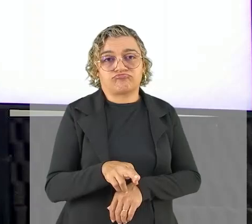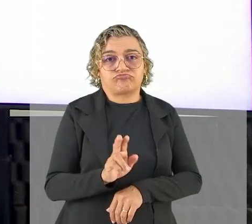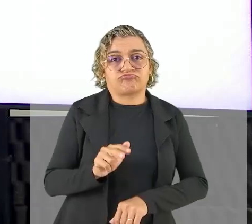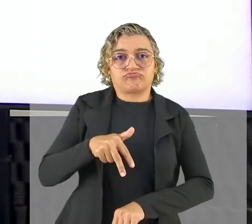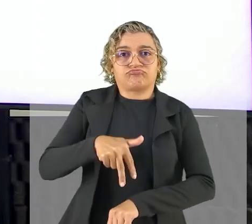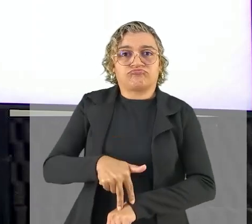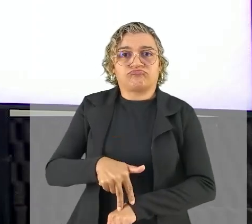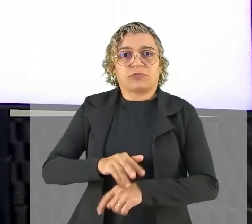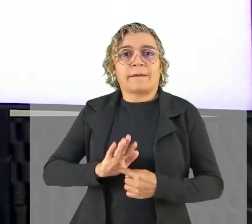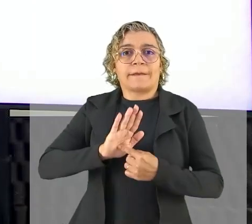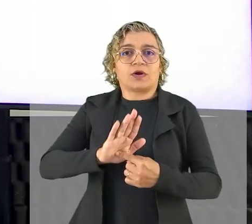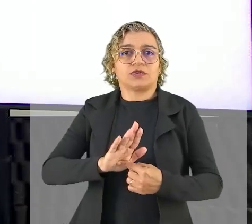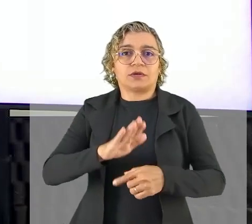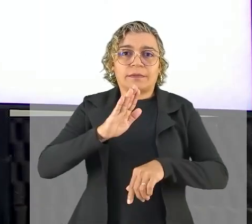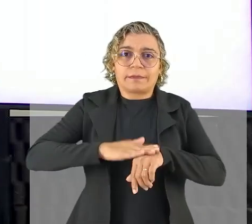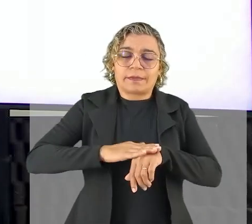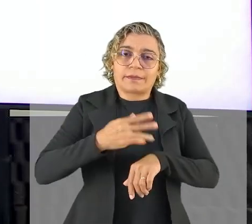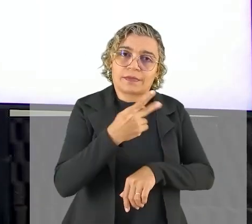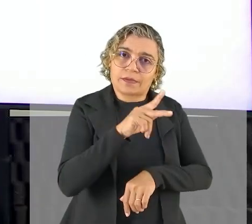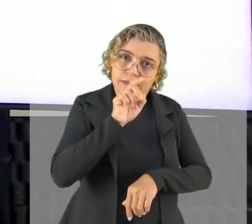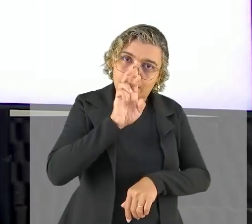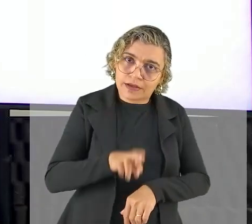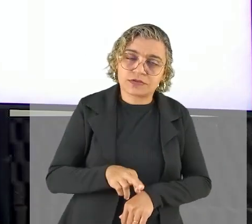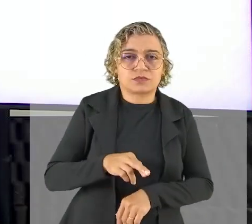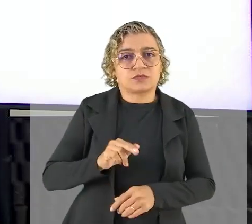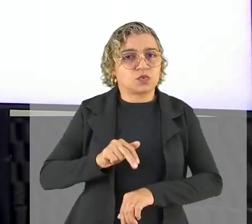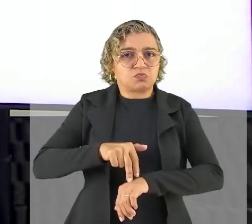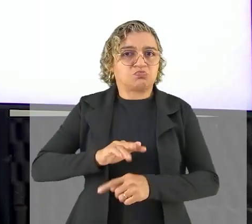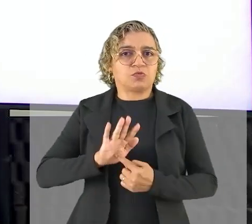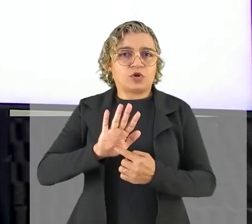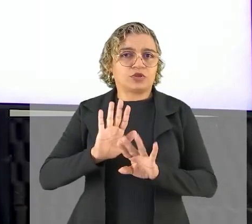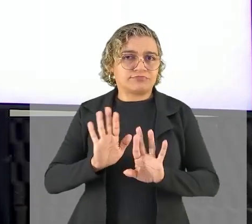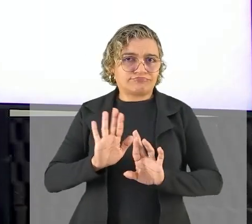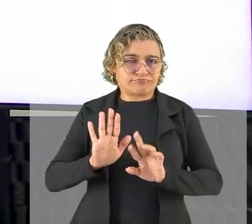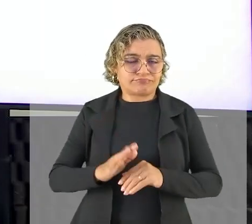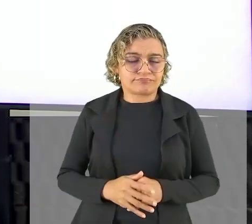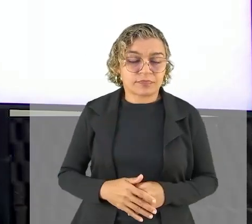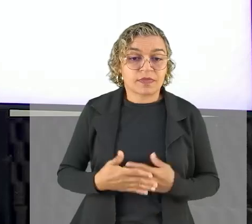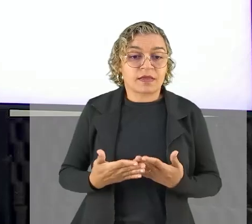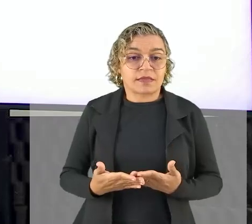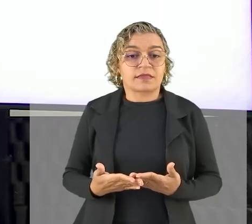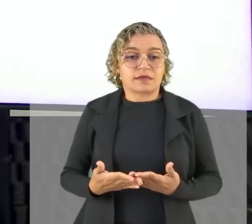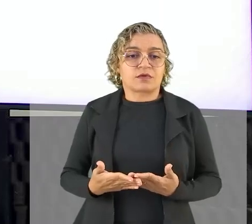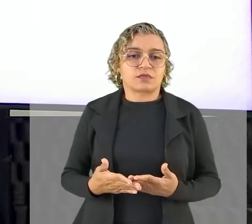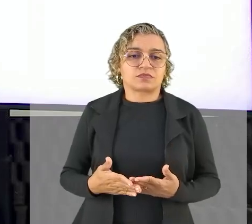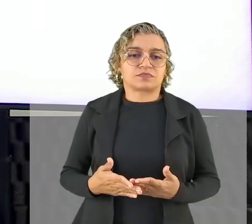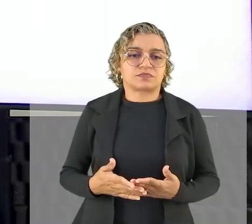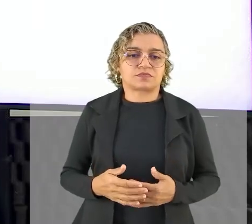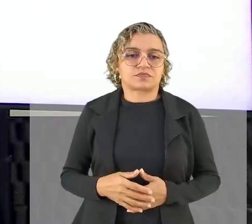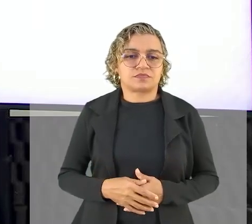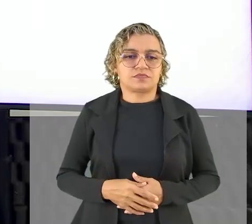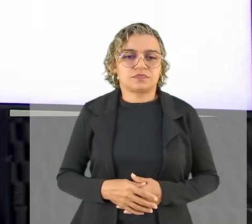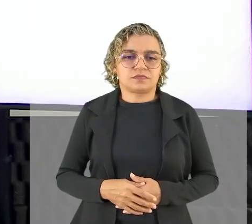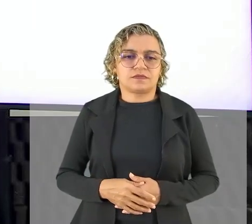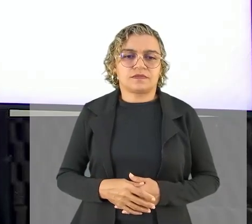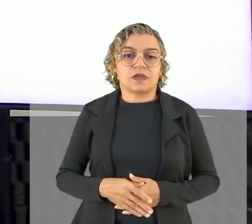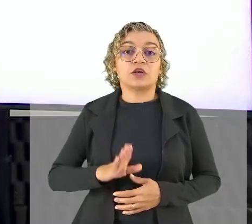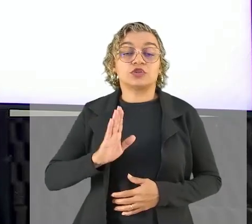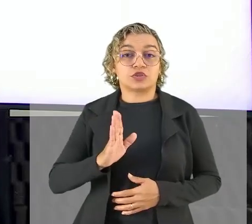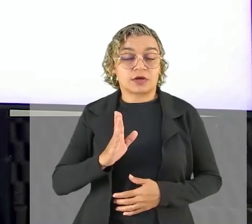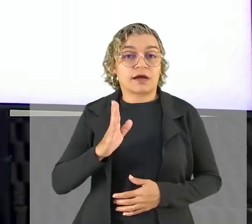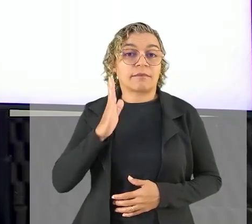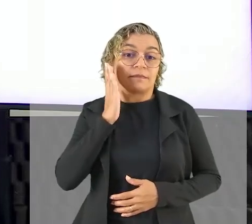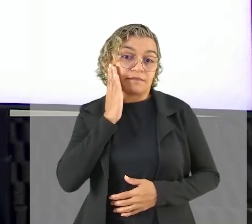sua própria razão. Então, né, aqui de cara a gente já consegue perceber qual é a alternativa correta, né? Nesse livro,